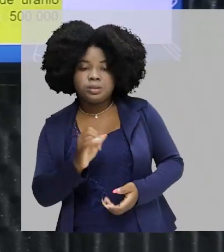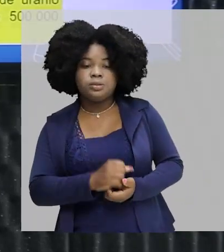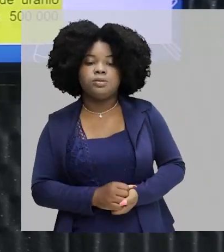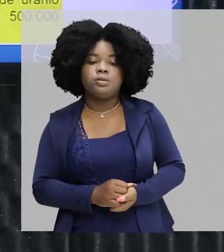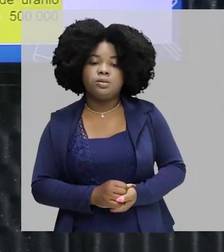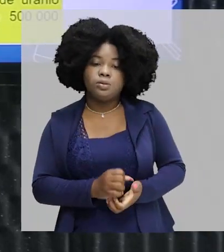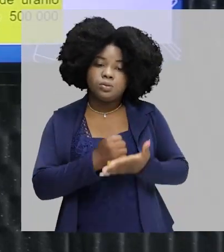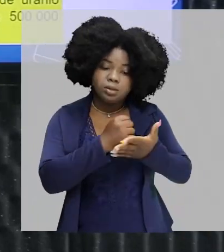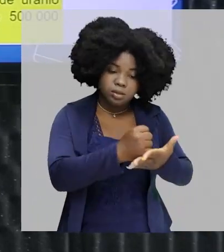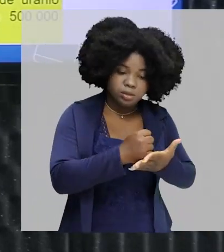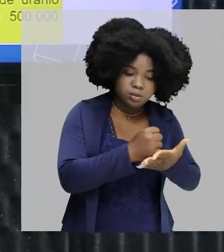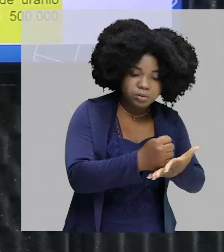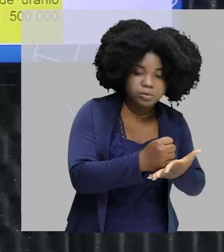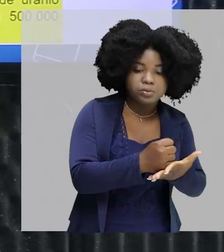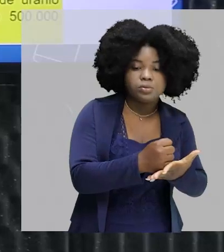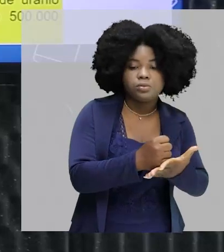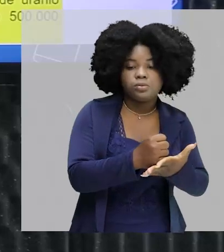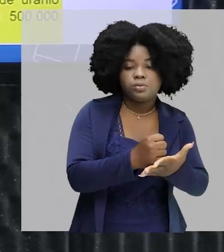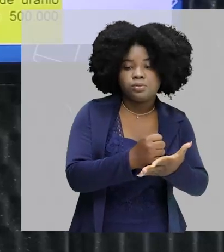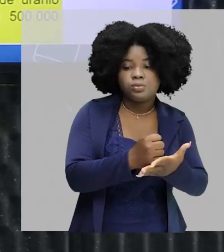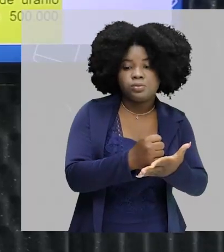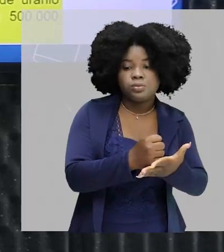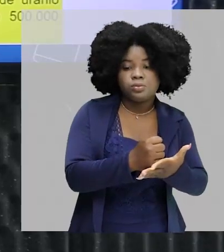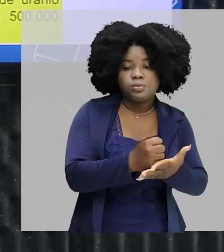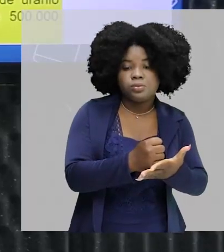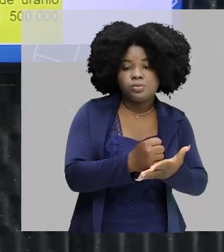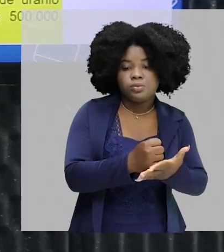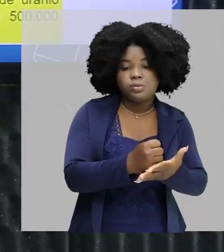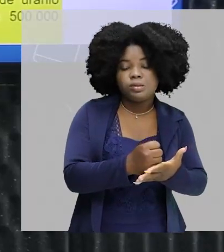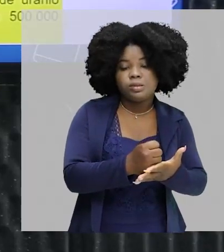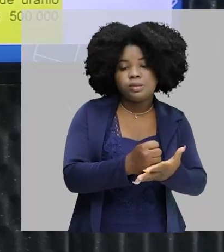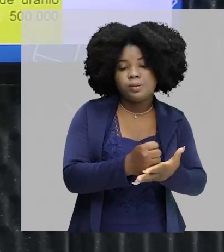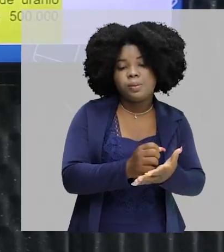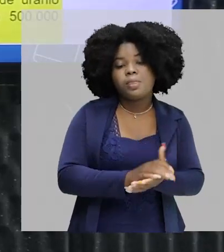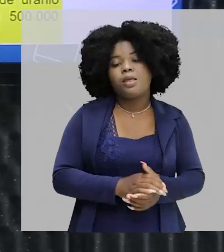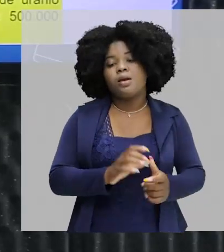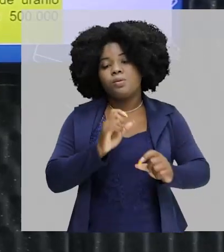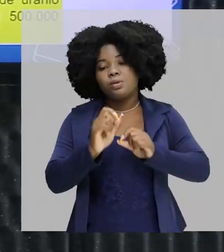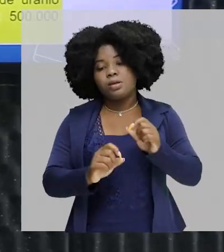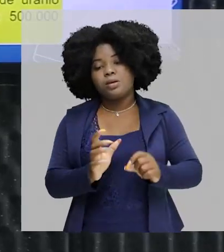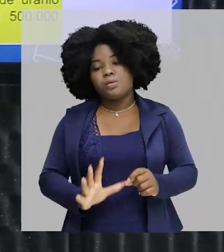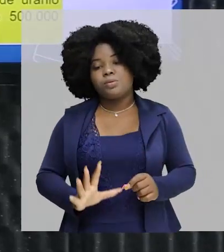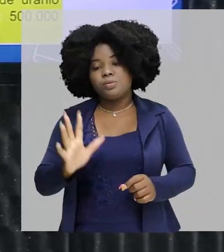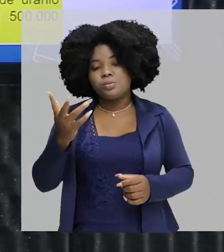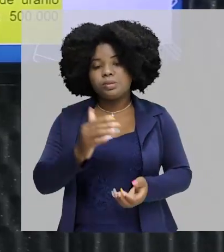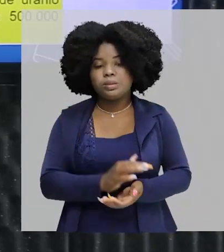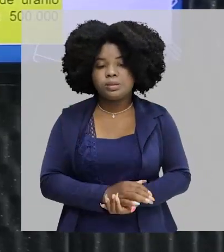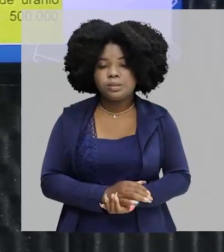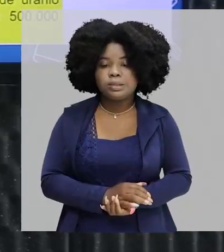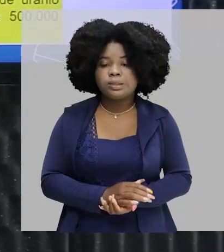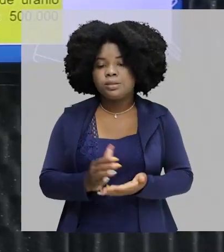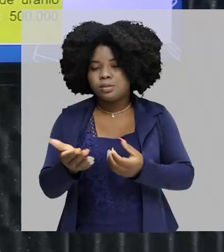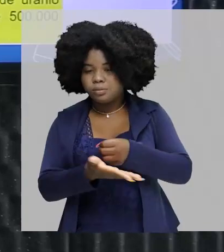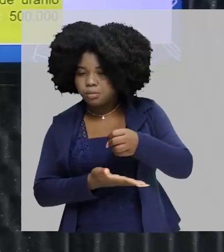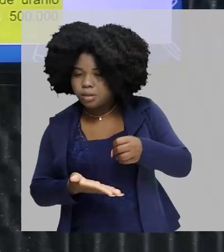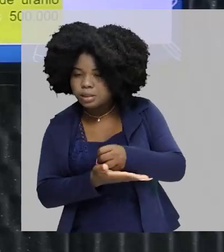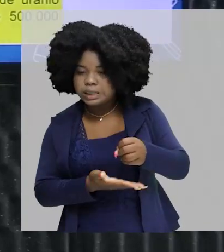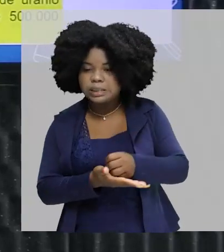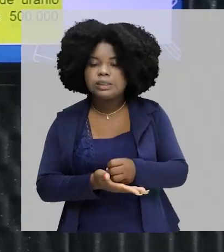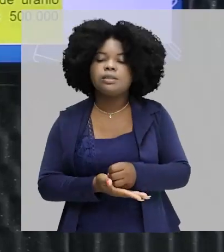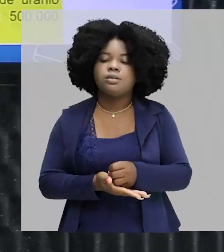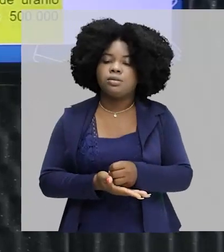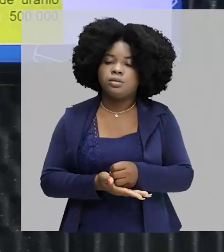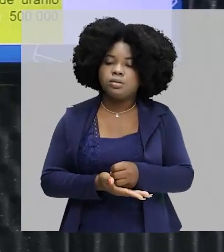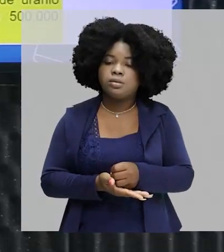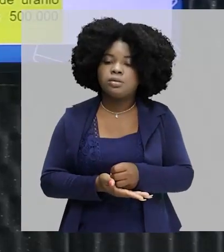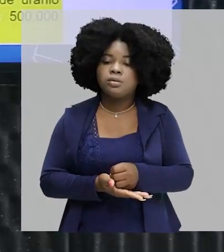vantagens compensam para aquela nação, baseado também nos recursos energéticos que aquele local,